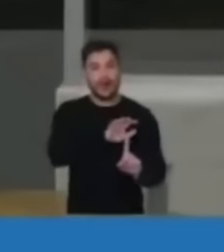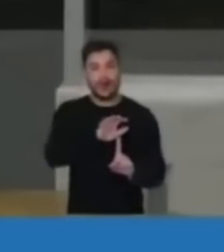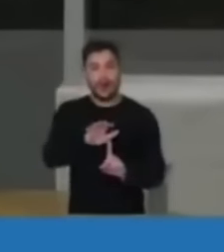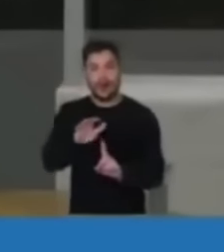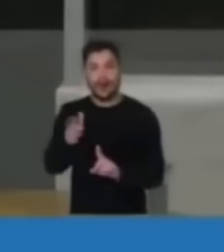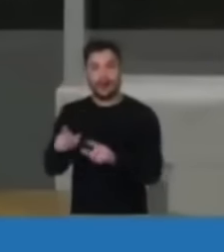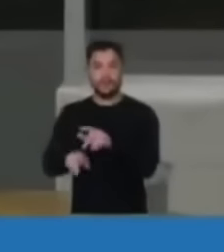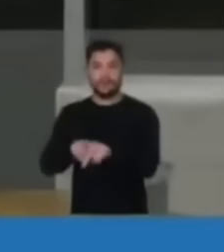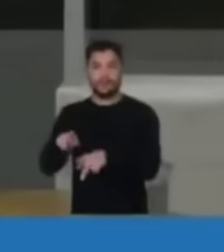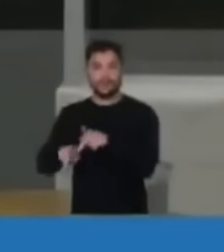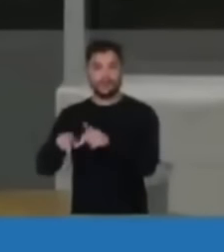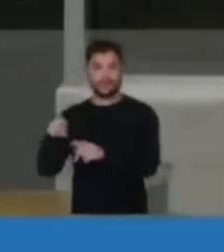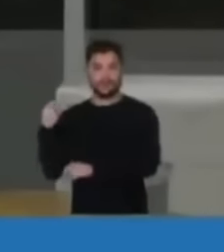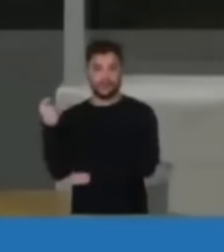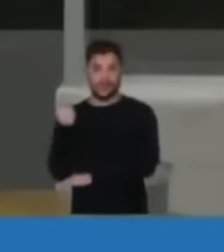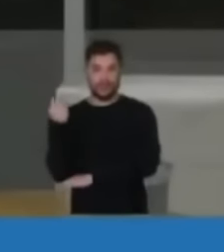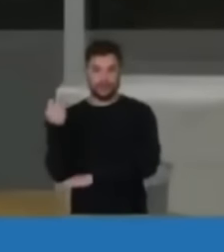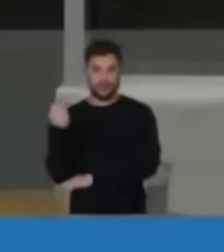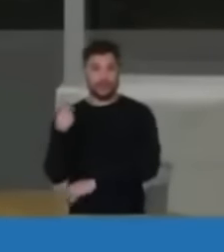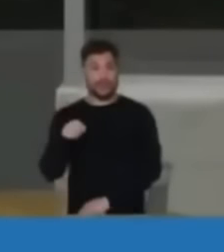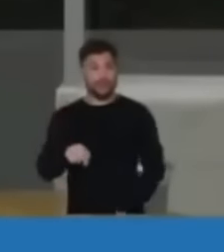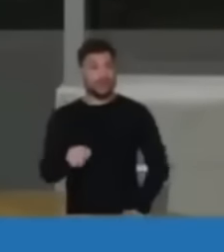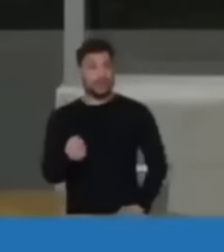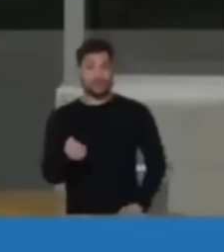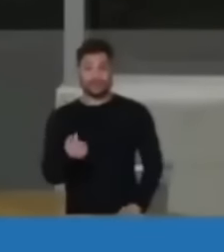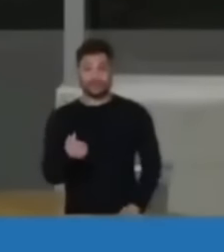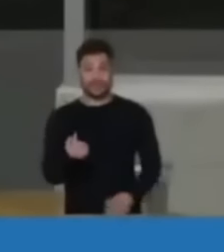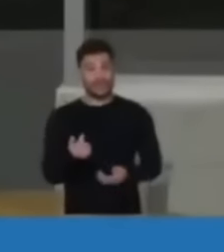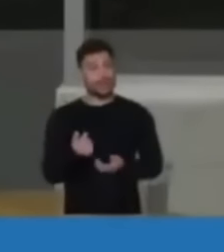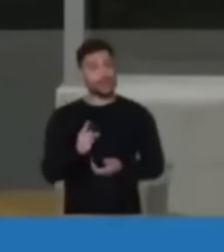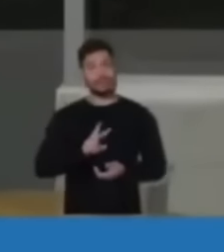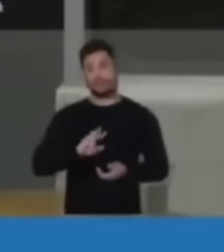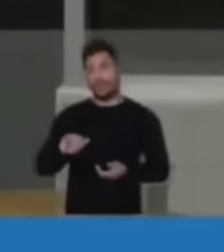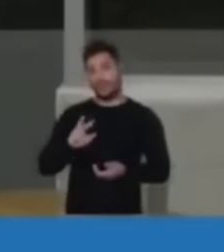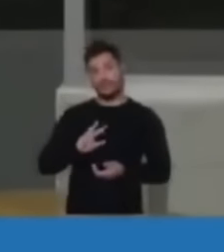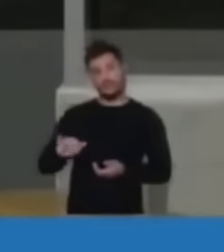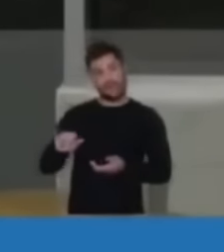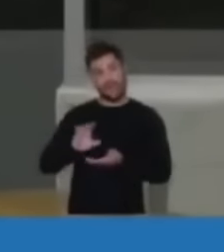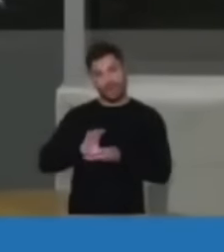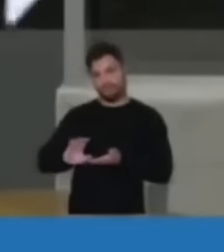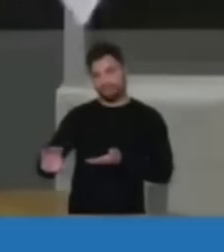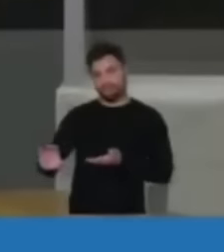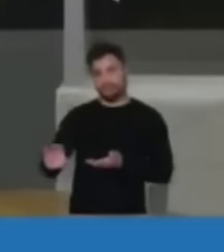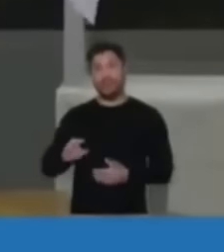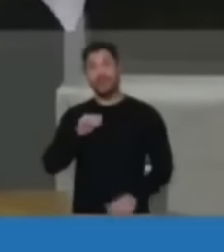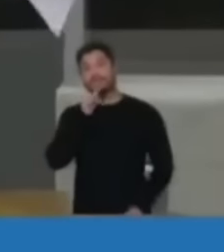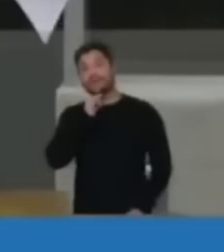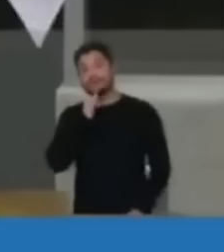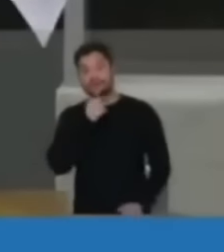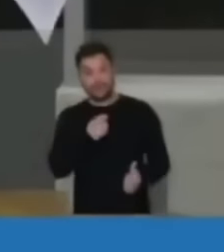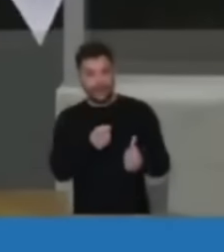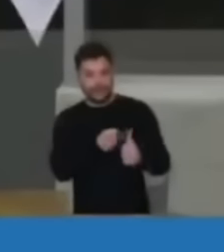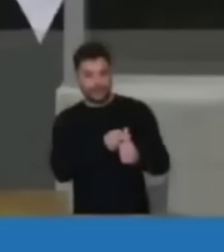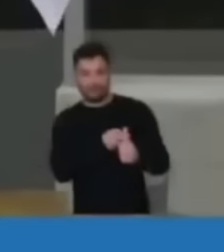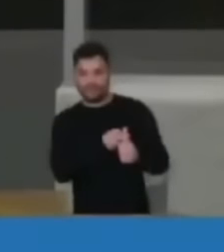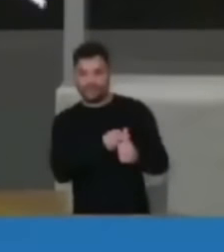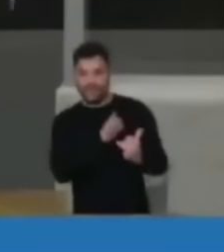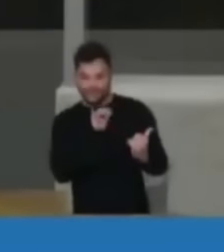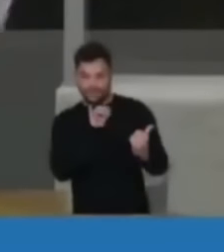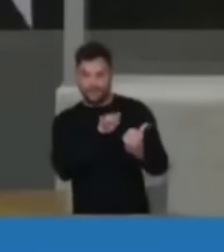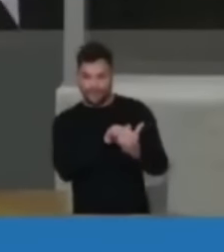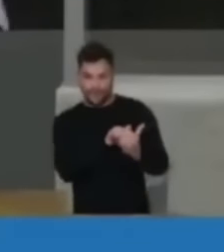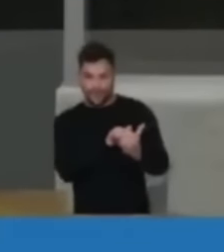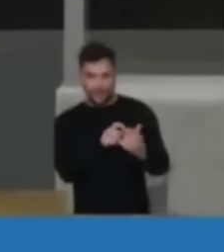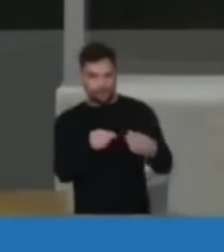gaúchos de um dinheiro que não vai entrar. Se a gente falar, vamos anistiar a dívida toda, entende?